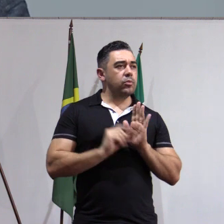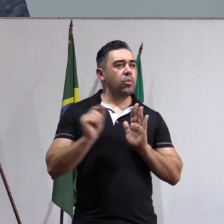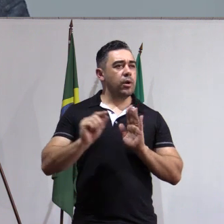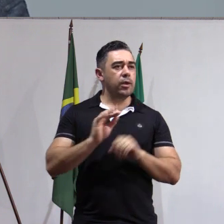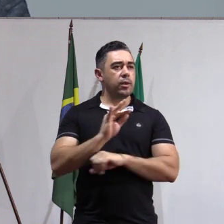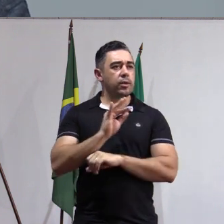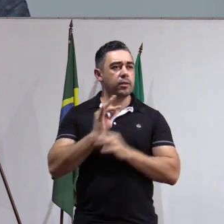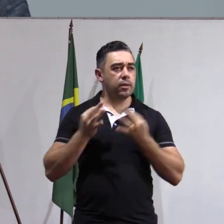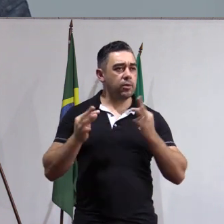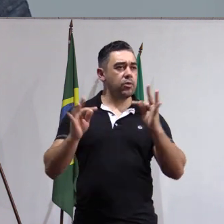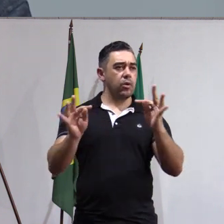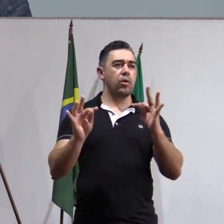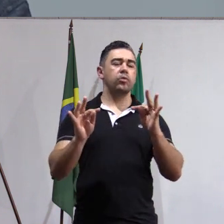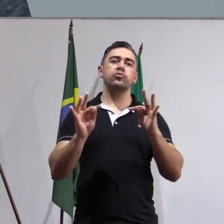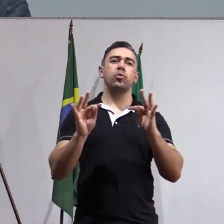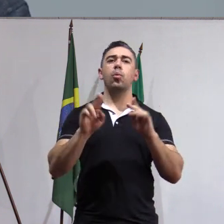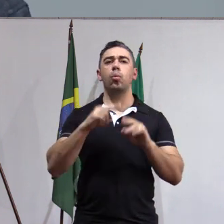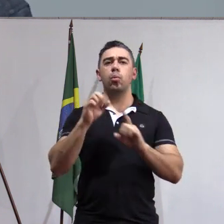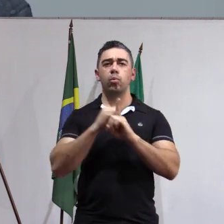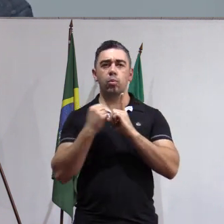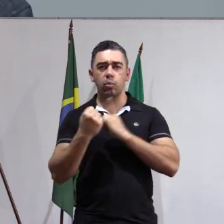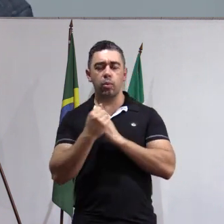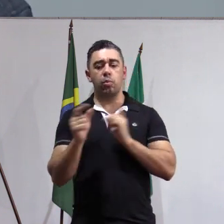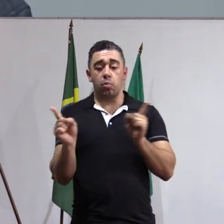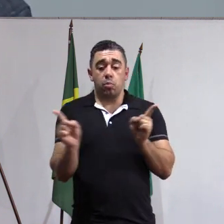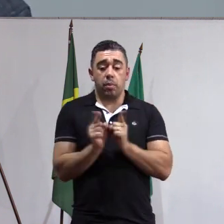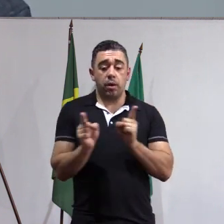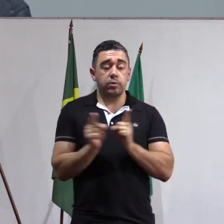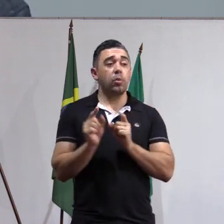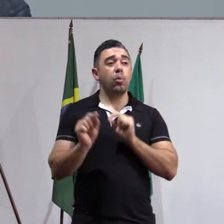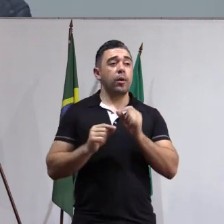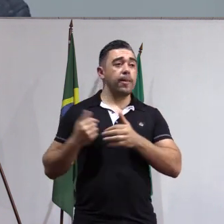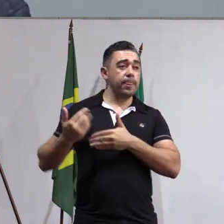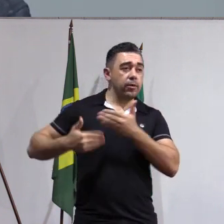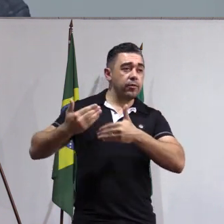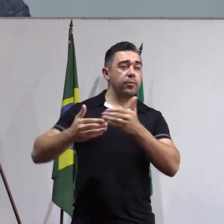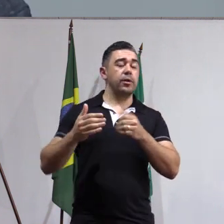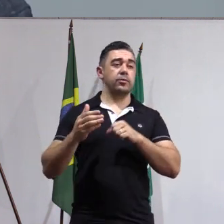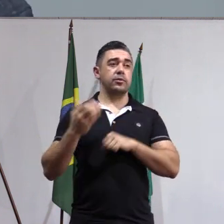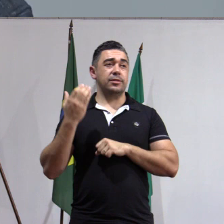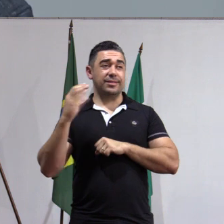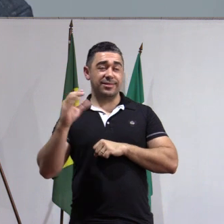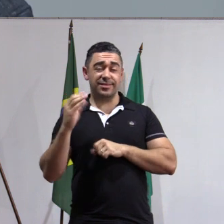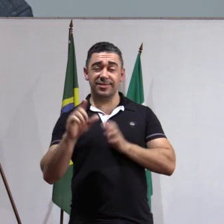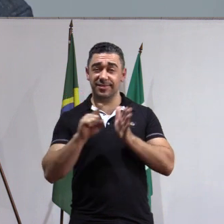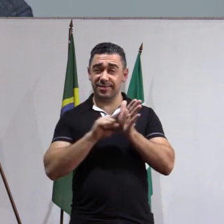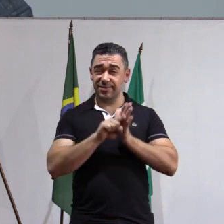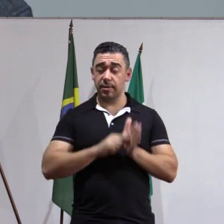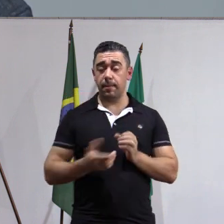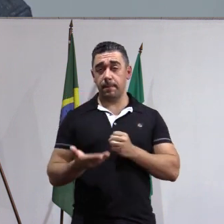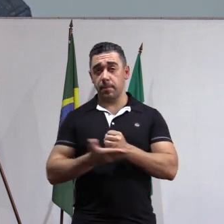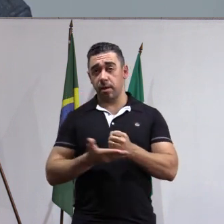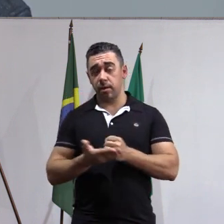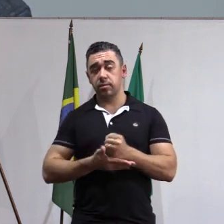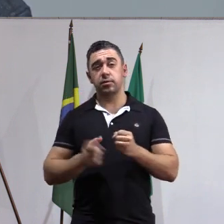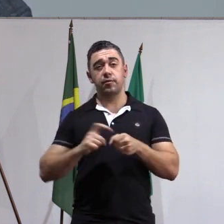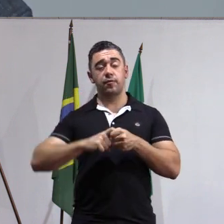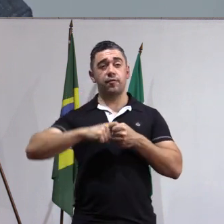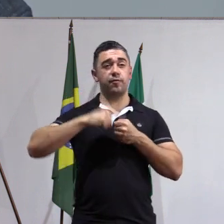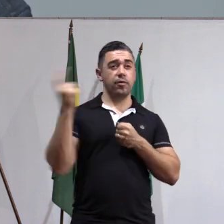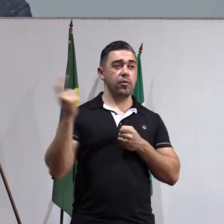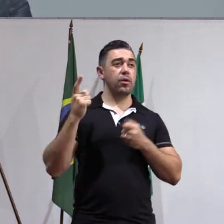ou social aplicável no curto prazo, com o desenvolvimento de ciência básica, desvinculada de sua aplicação